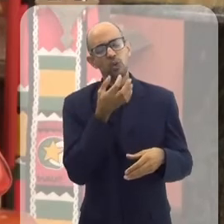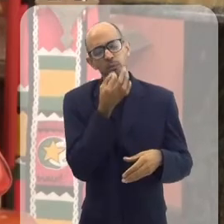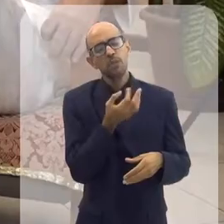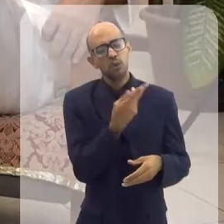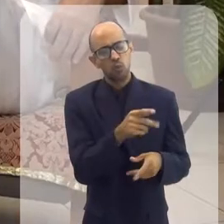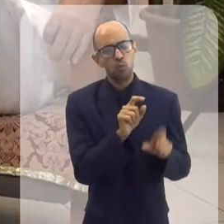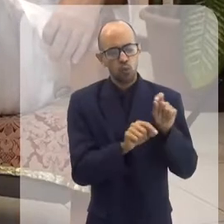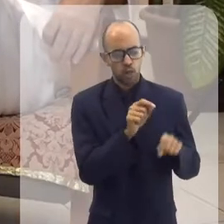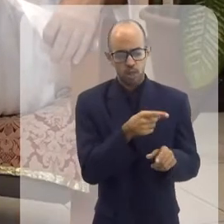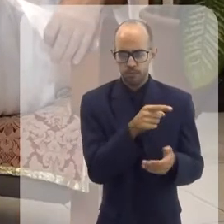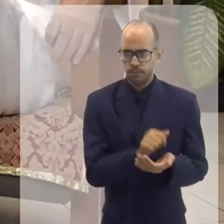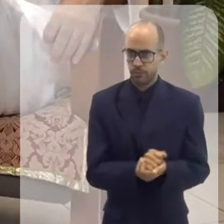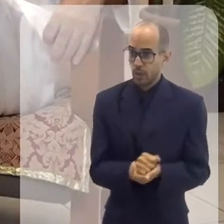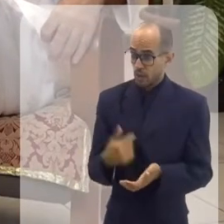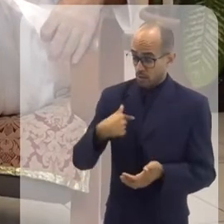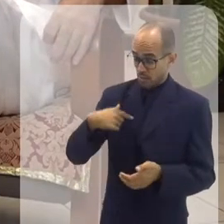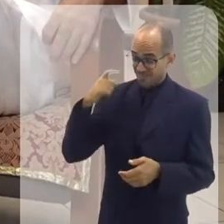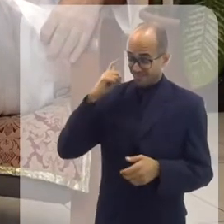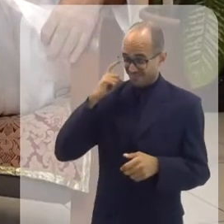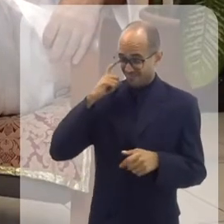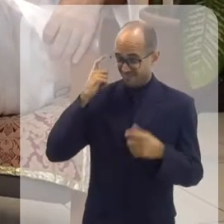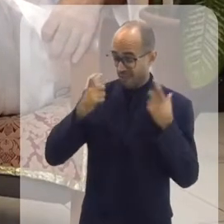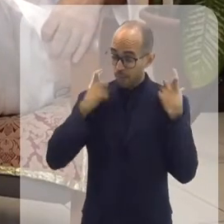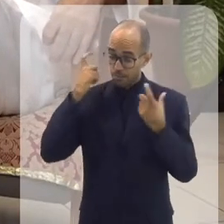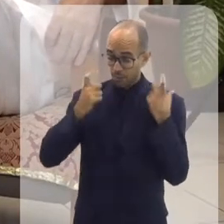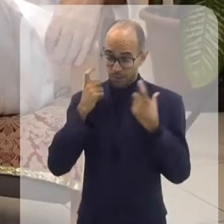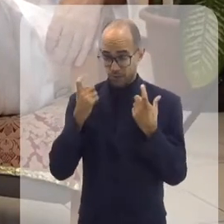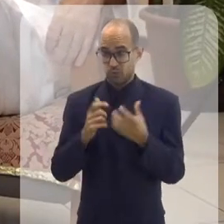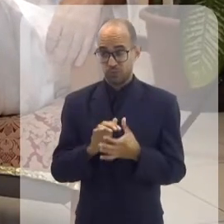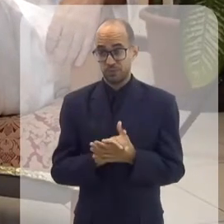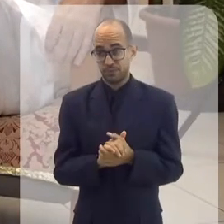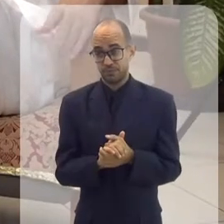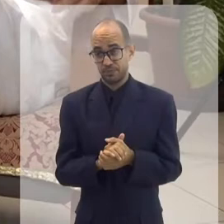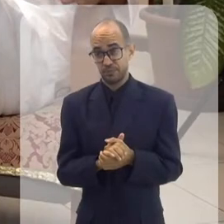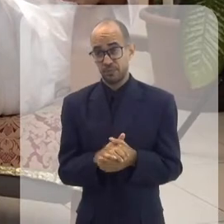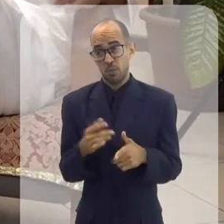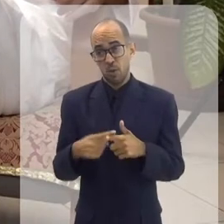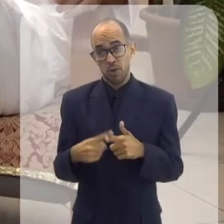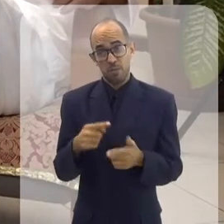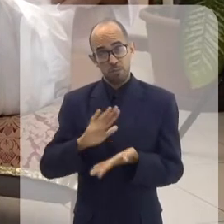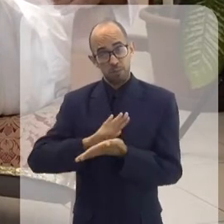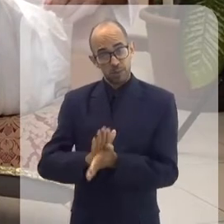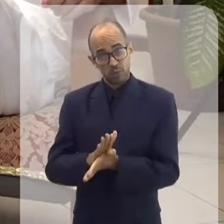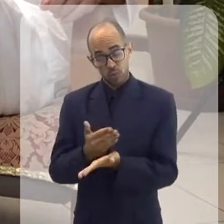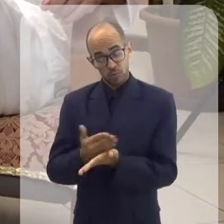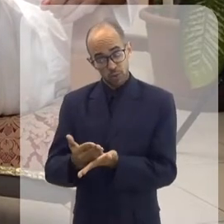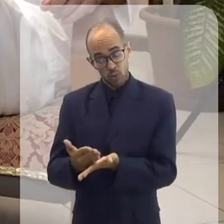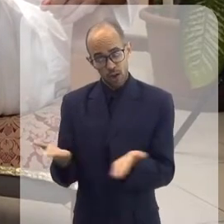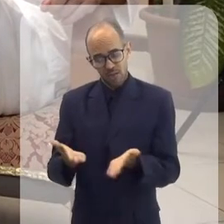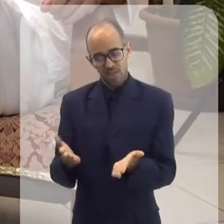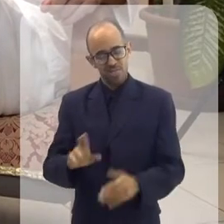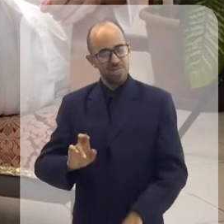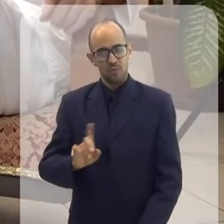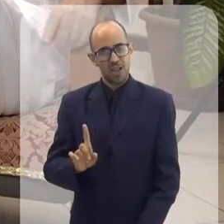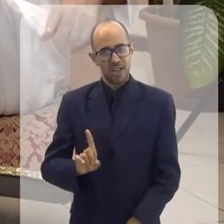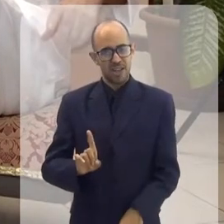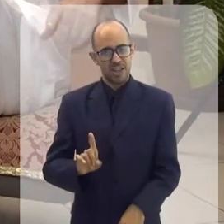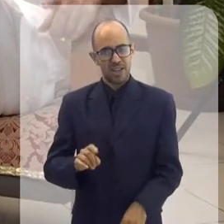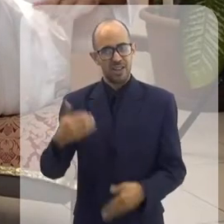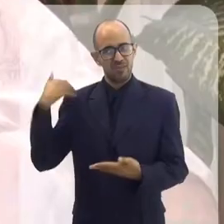isso em vez de uma forma muito preocupante Como já falamos em tolerância não começou